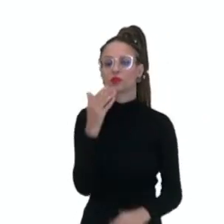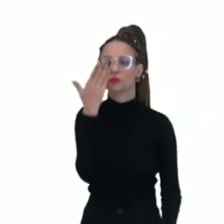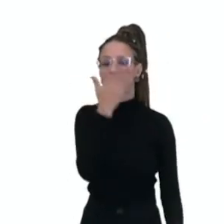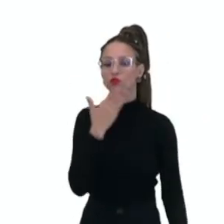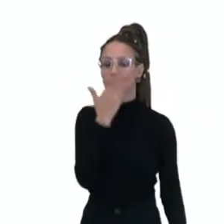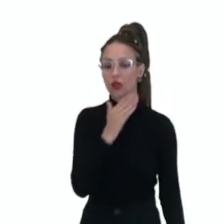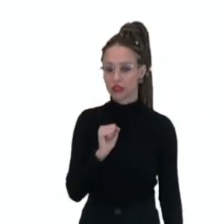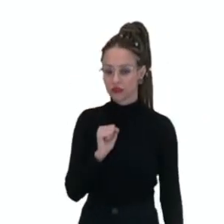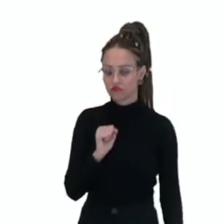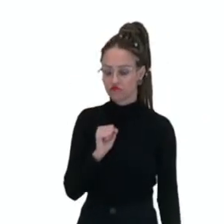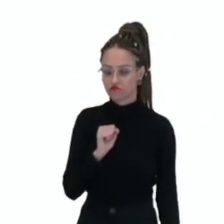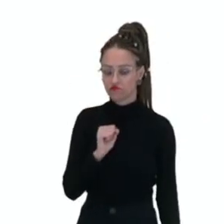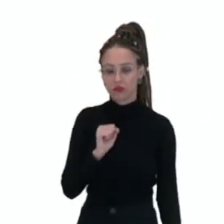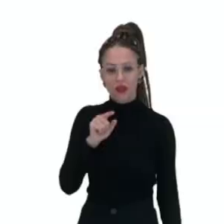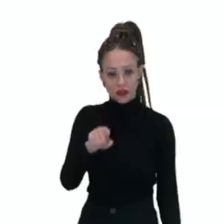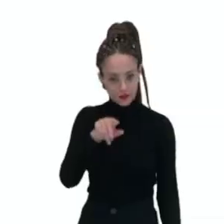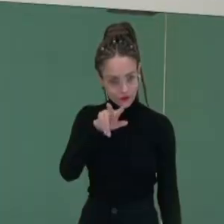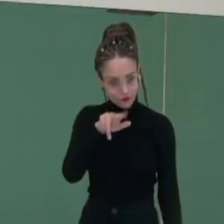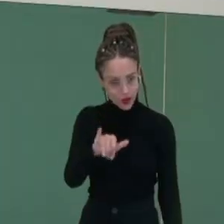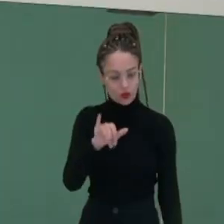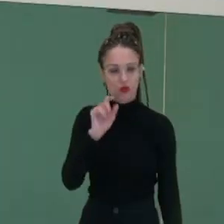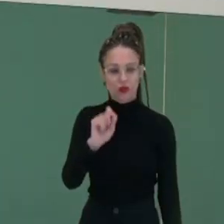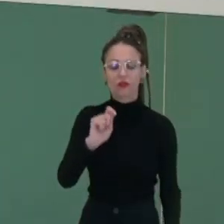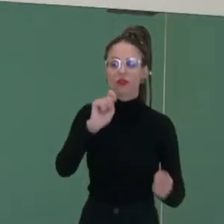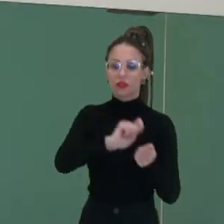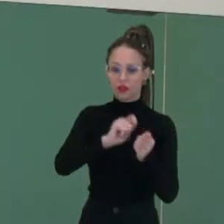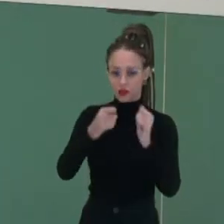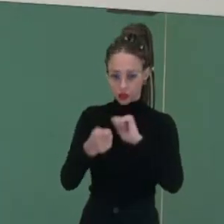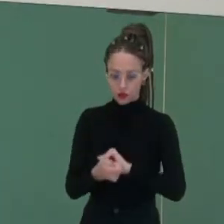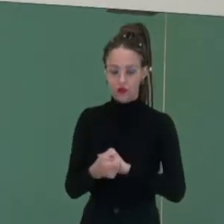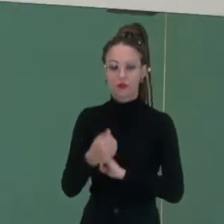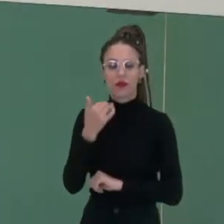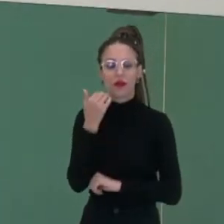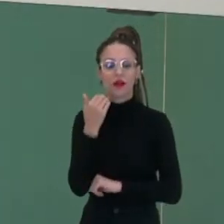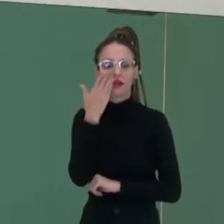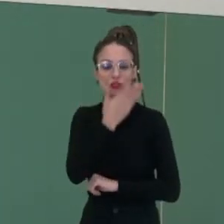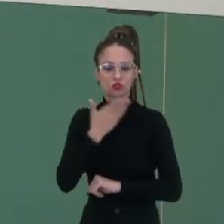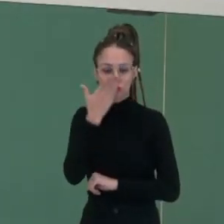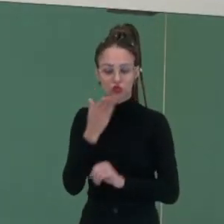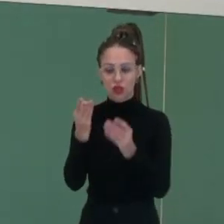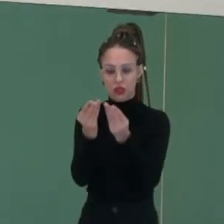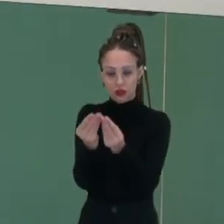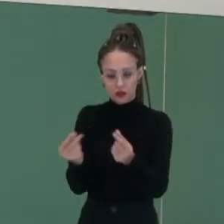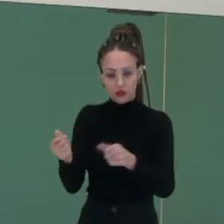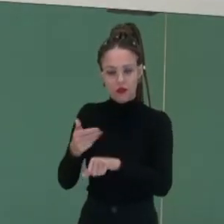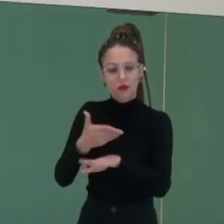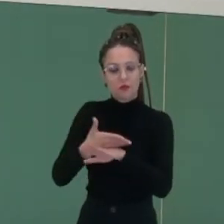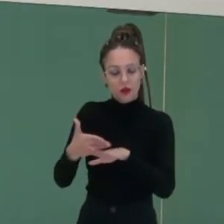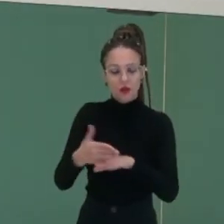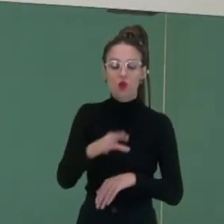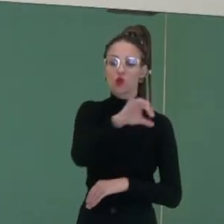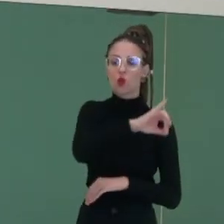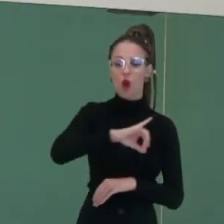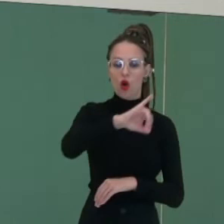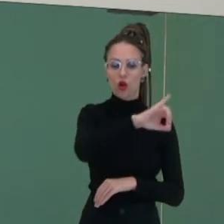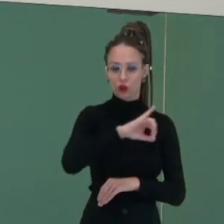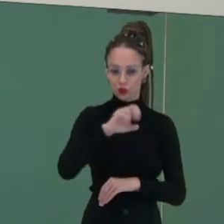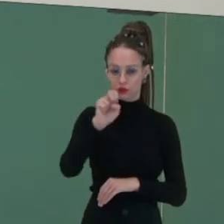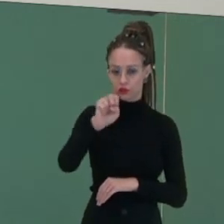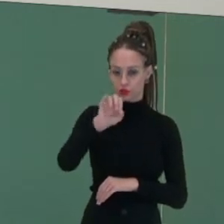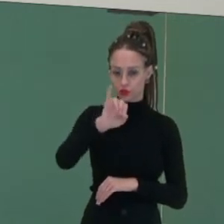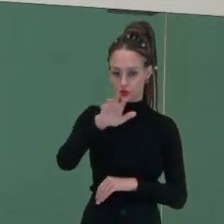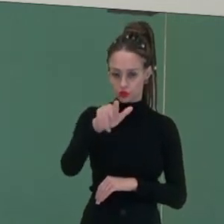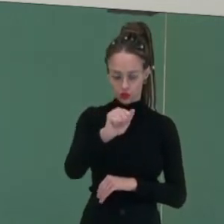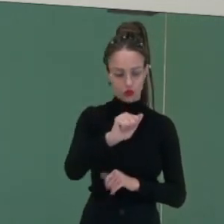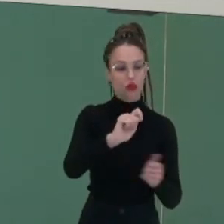bruto, e vai se transformar no açúcar refinado, o óleo de soja bruto, e depois vai